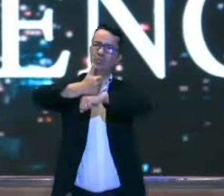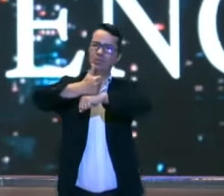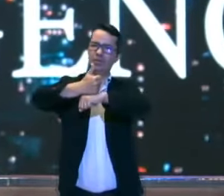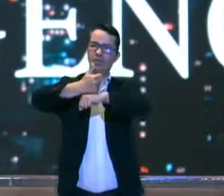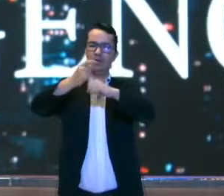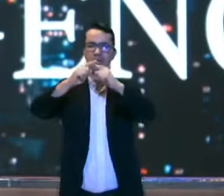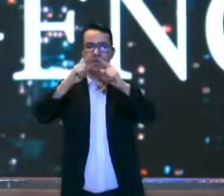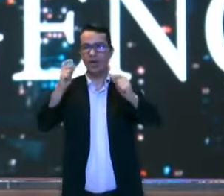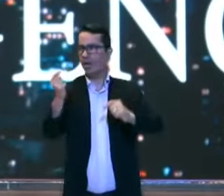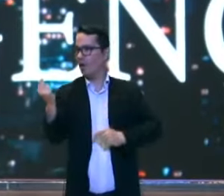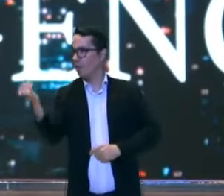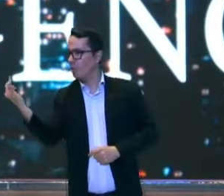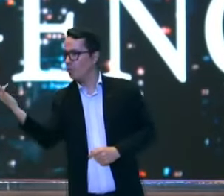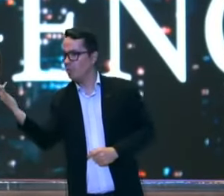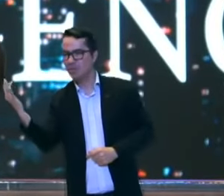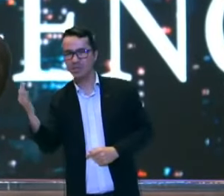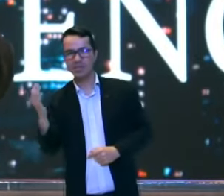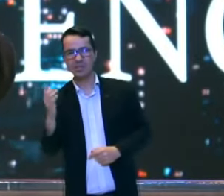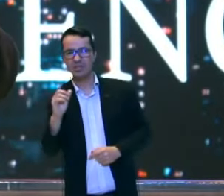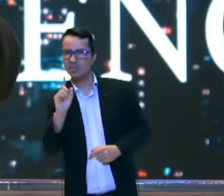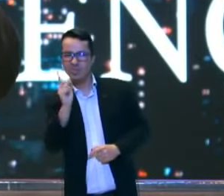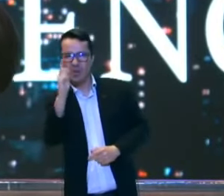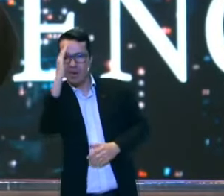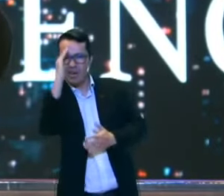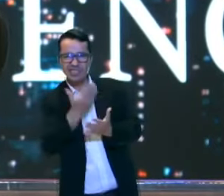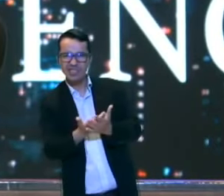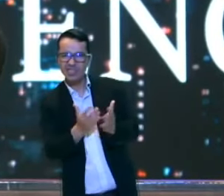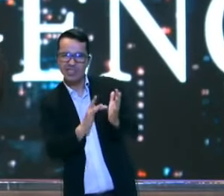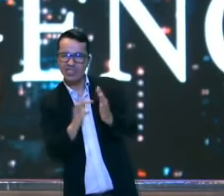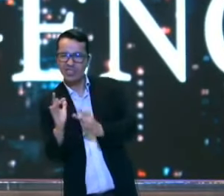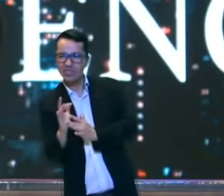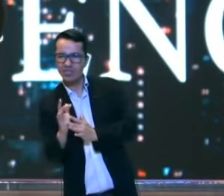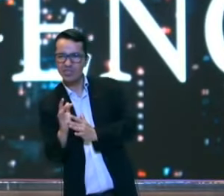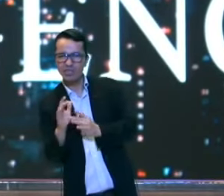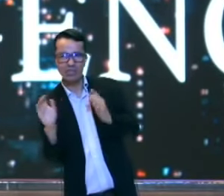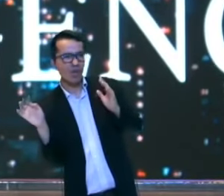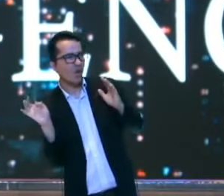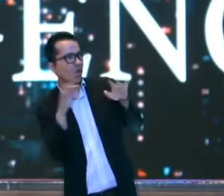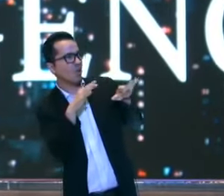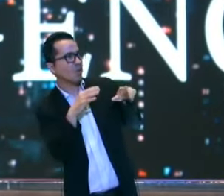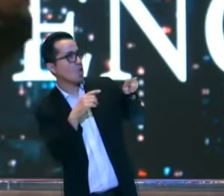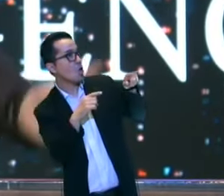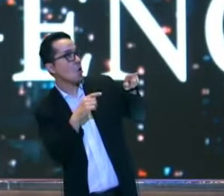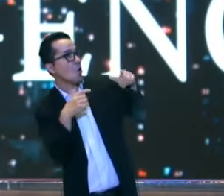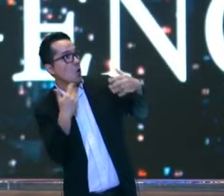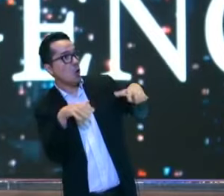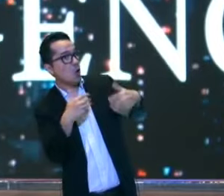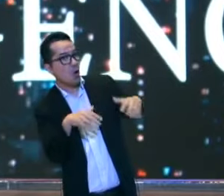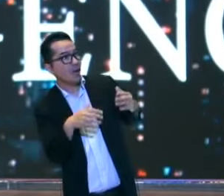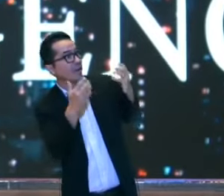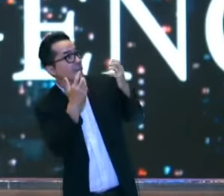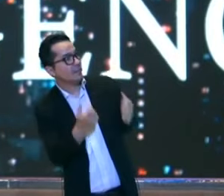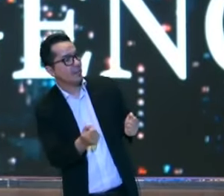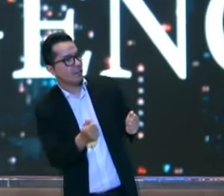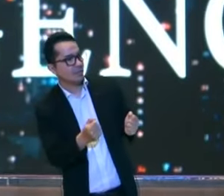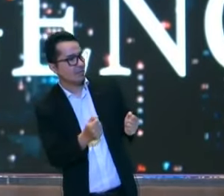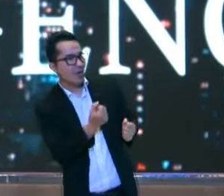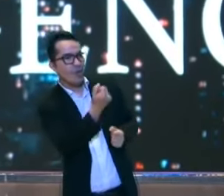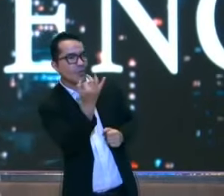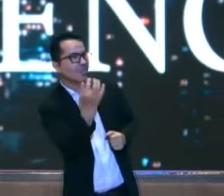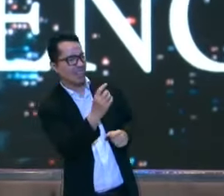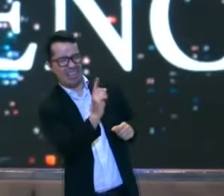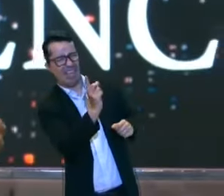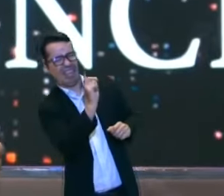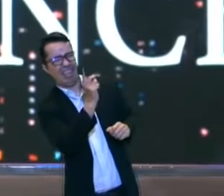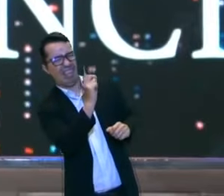Ou eu creio em Jesus, ou eu tropeço nele. Não tem outro jeito. A Bíblia